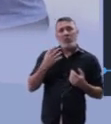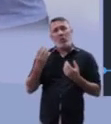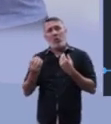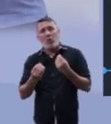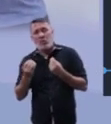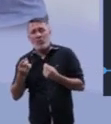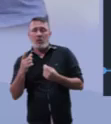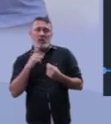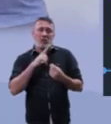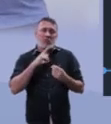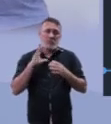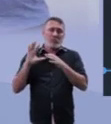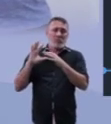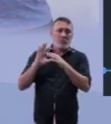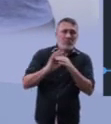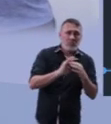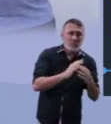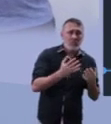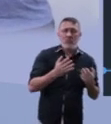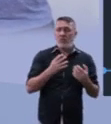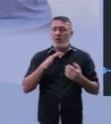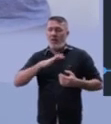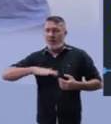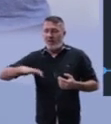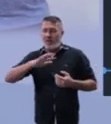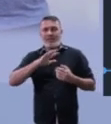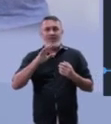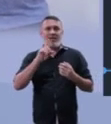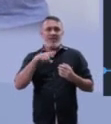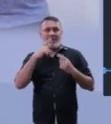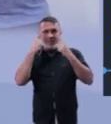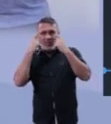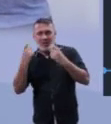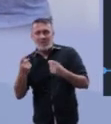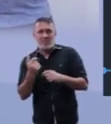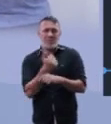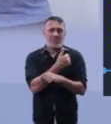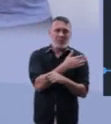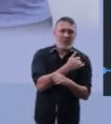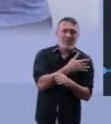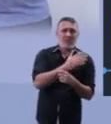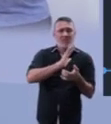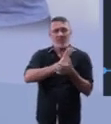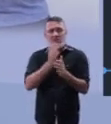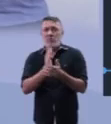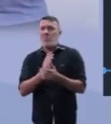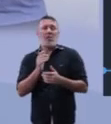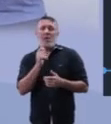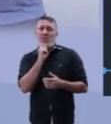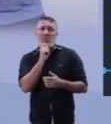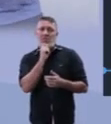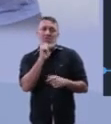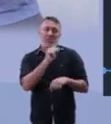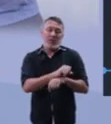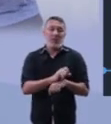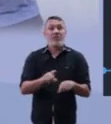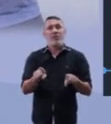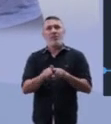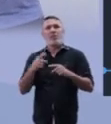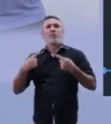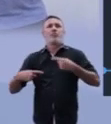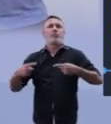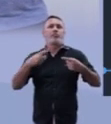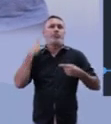ele não resolveu a questão voltado para a violência, né, os preconceitos, a discriminação, e nem a questão